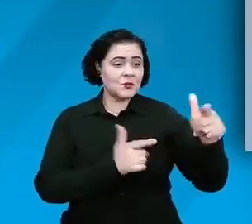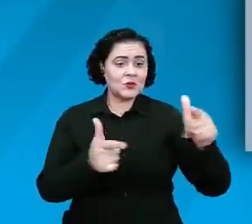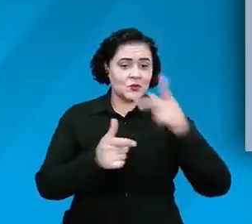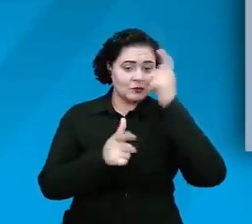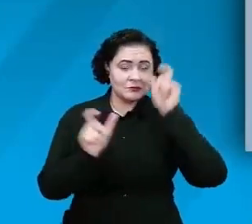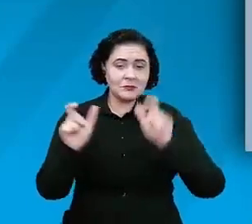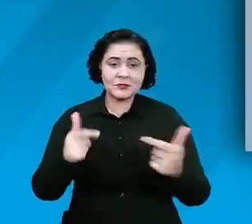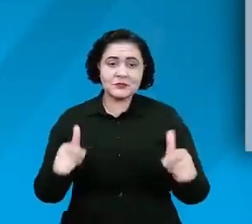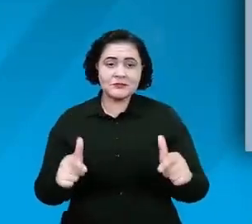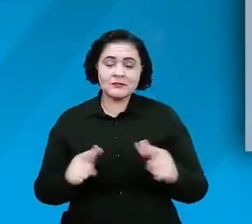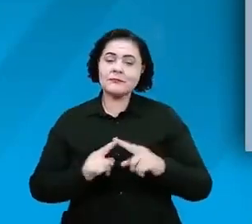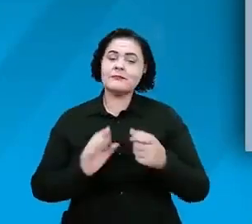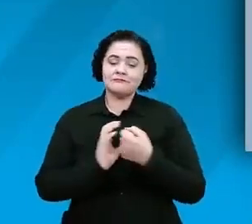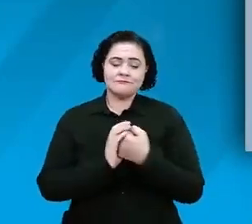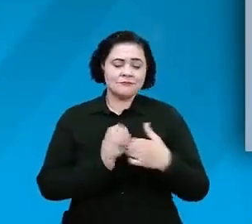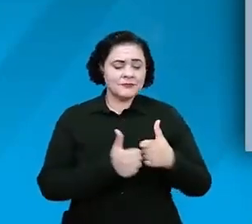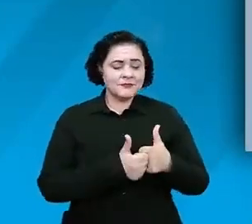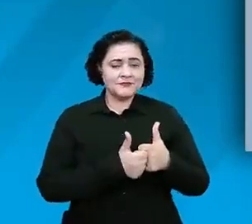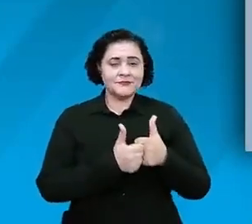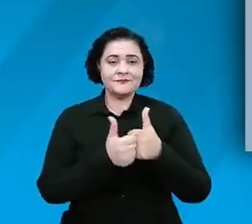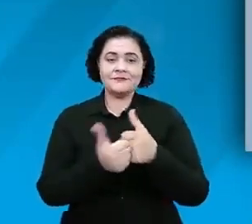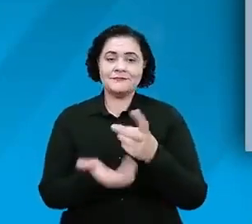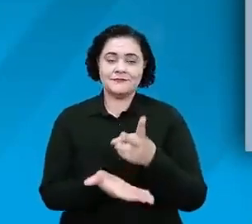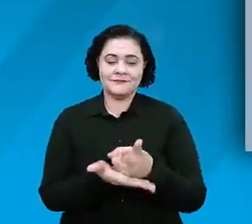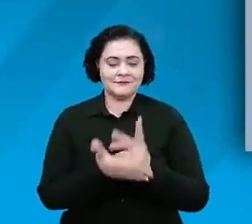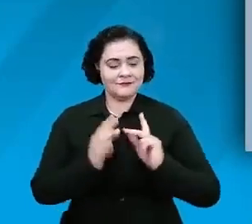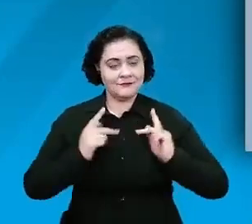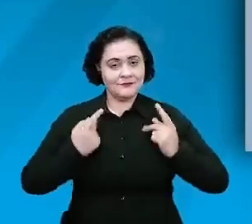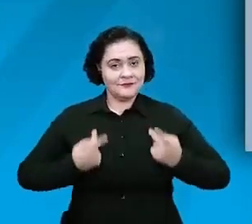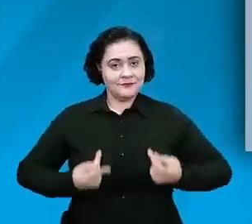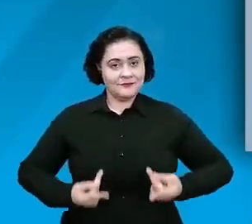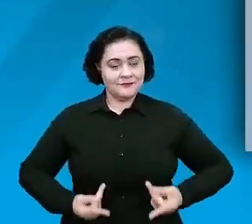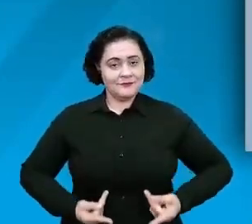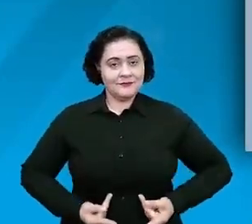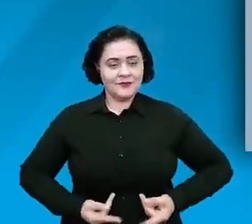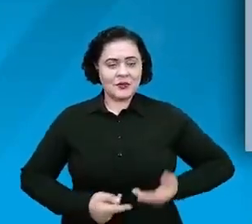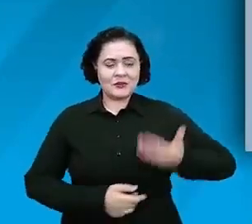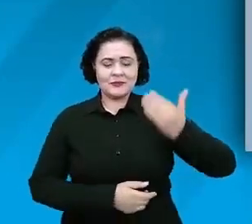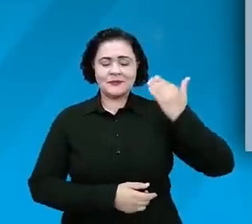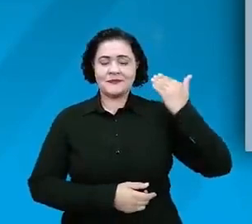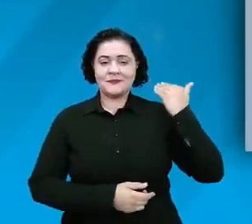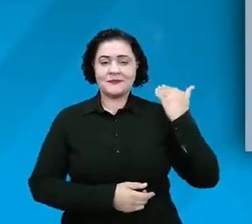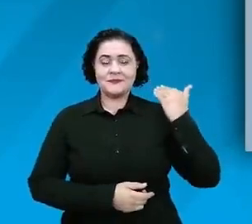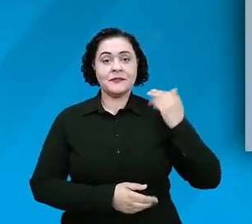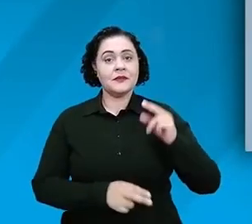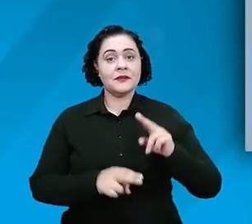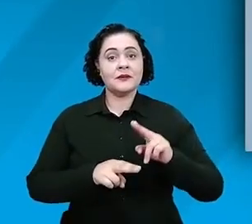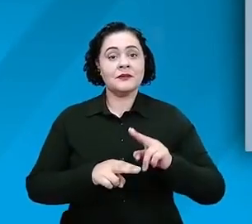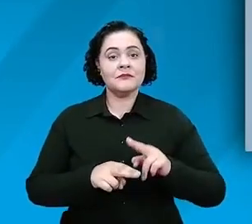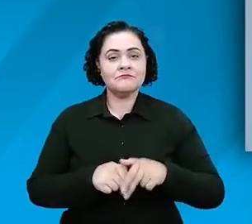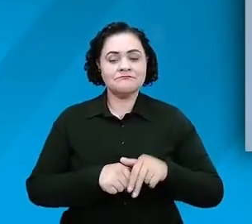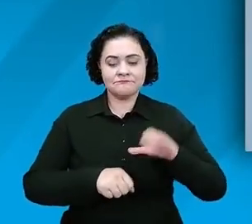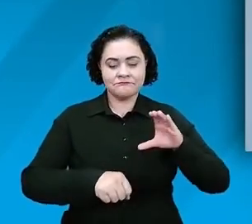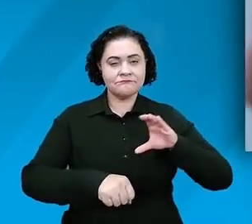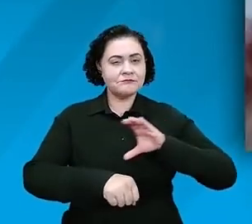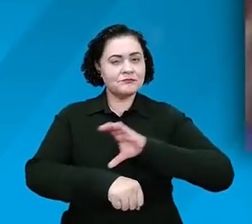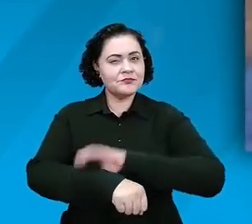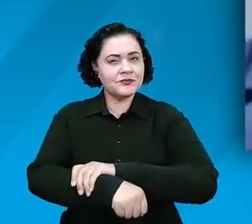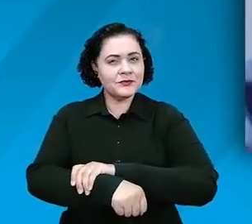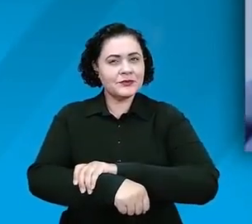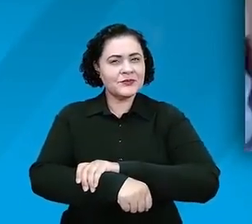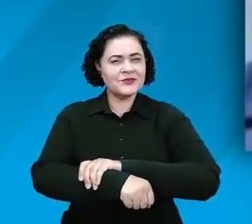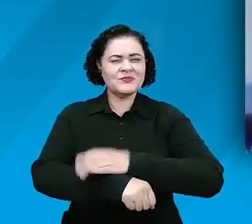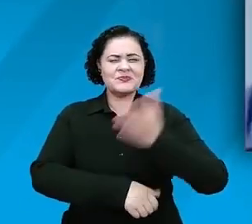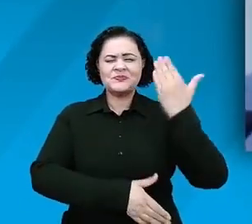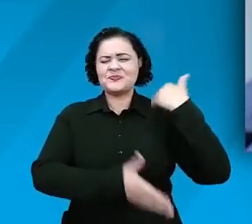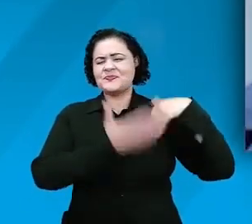é uma característica que acompanha a humanidade desde o seu princípio. Então, o materialismo